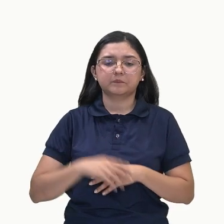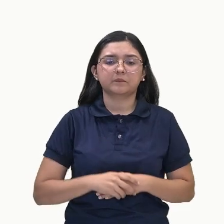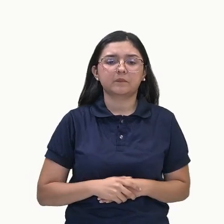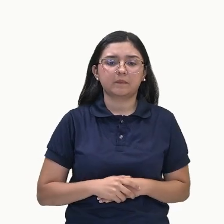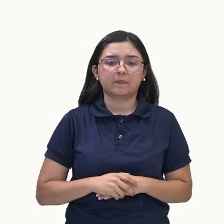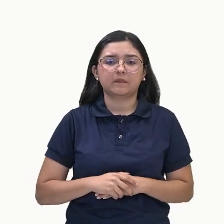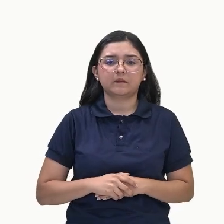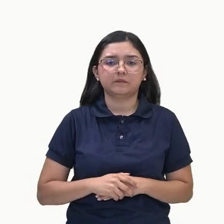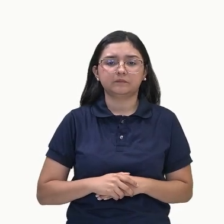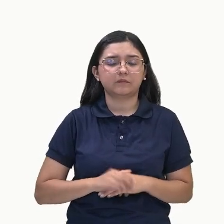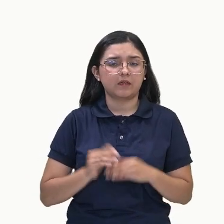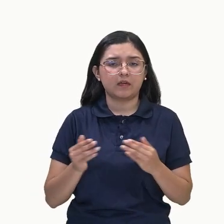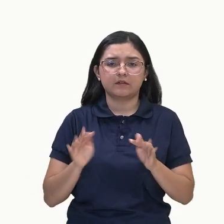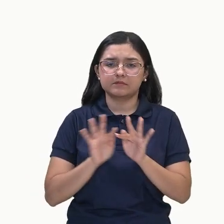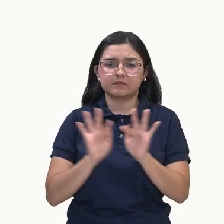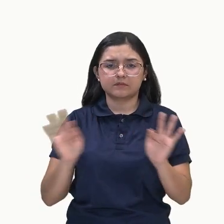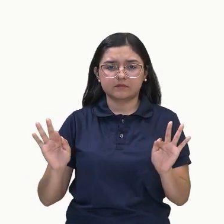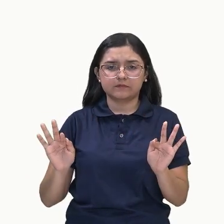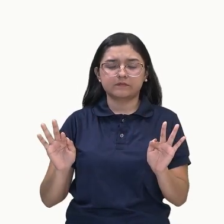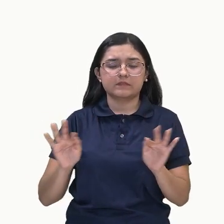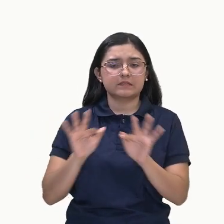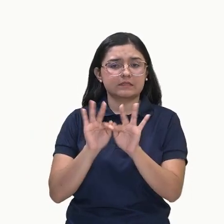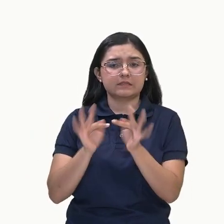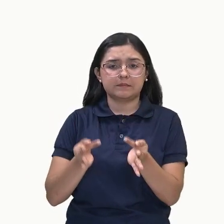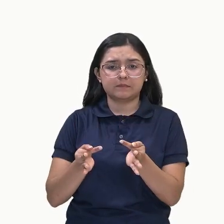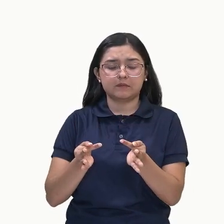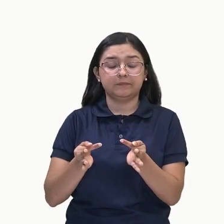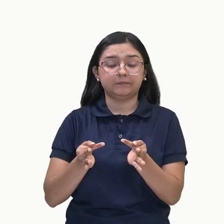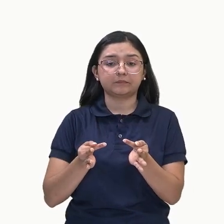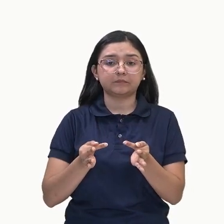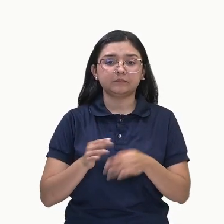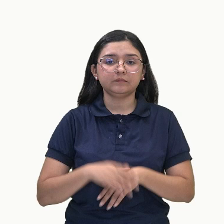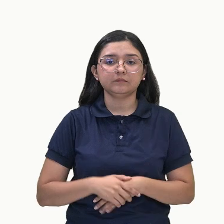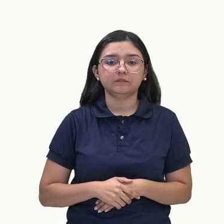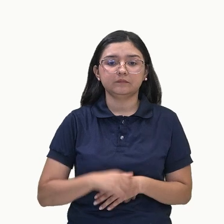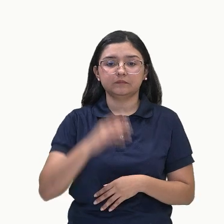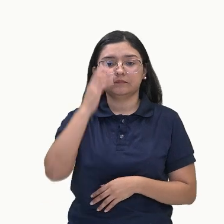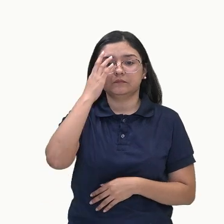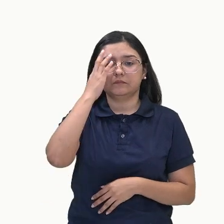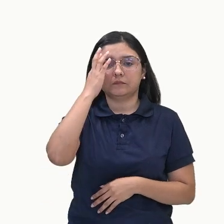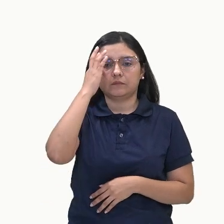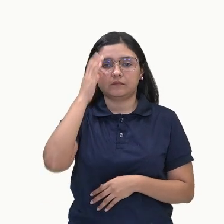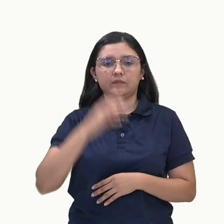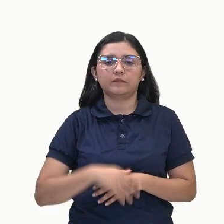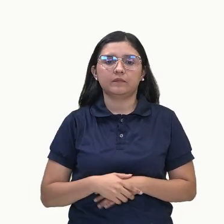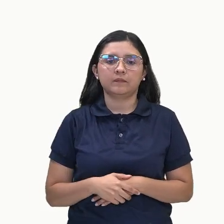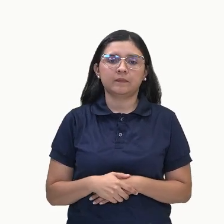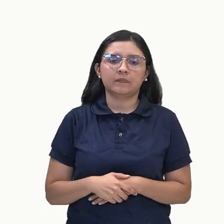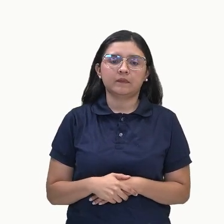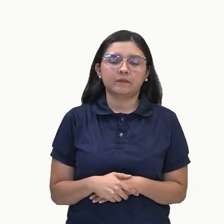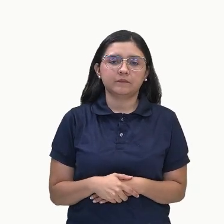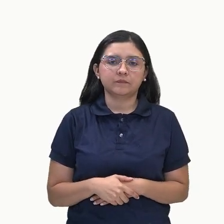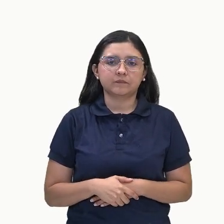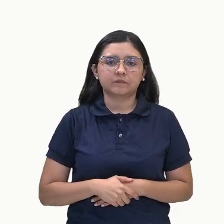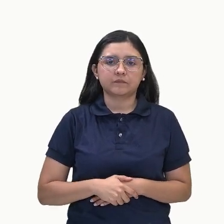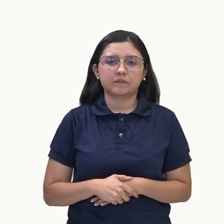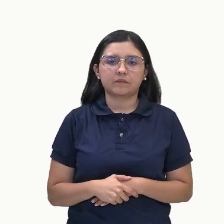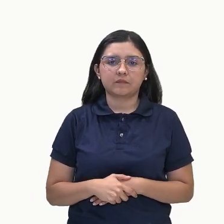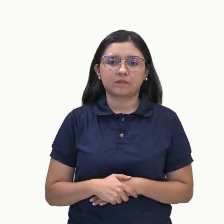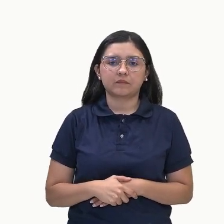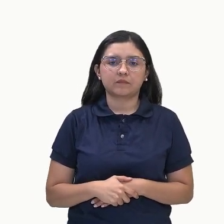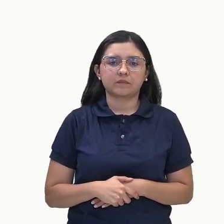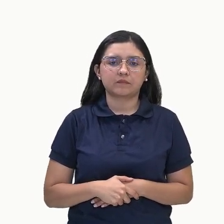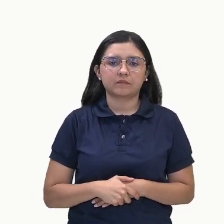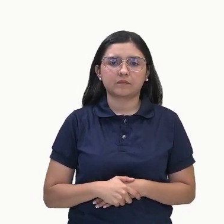ordem direta, sujeito e predicado. Fez sua atividade, Maria, né? Vamos dizer assim, então, a